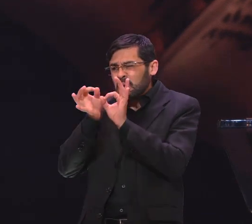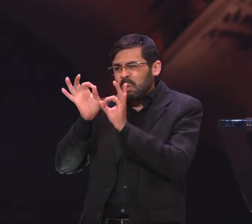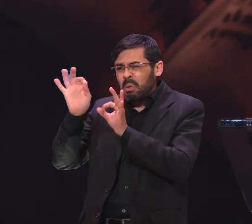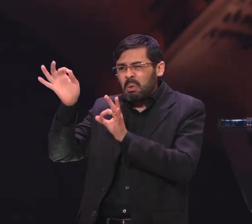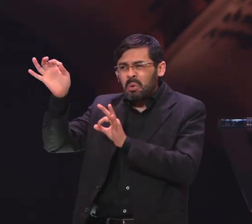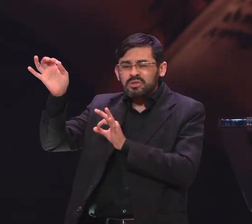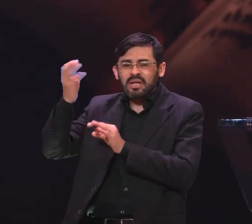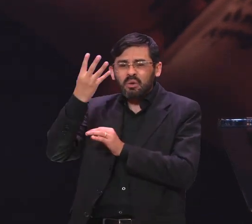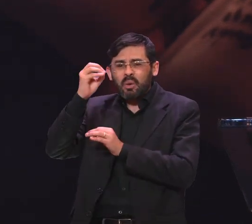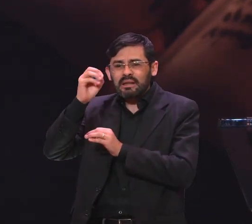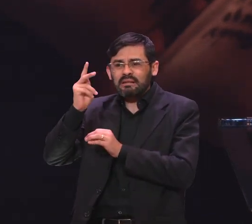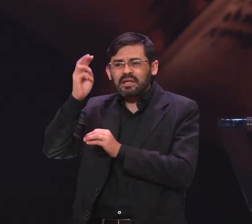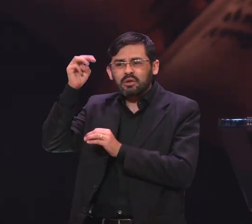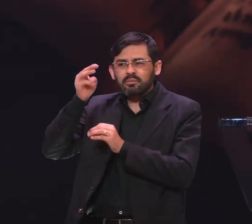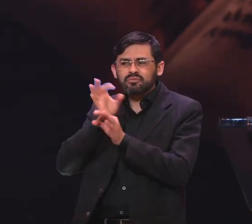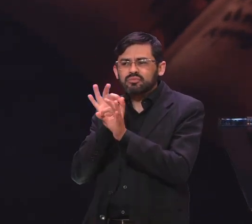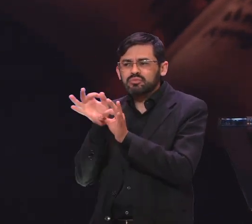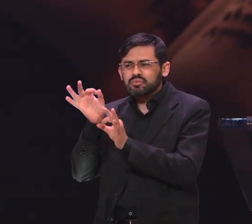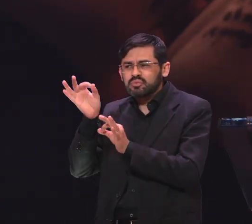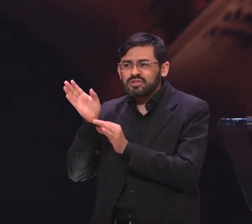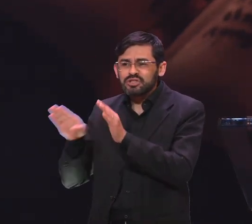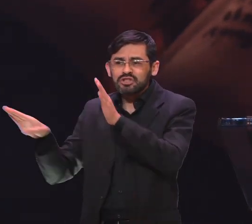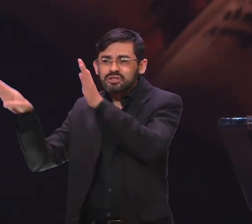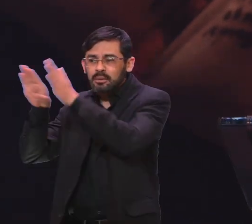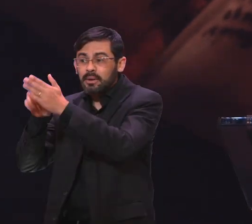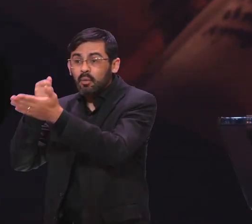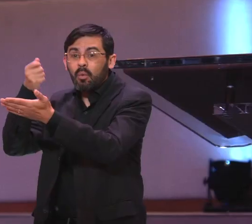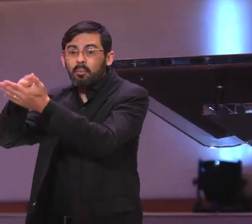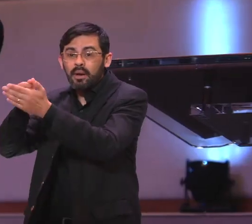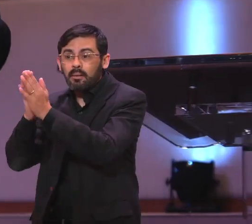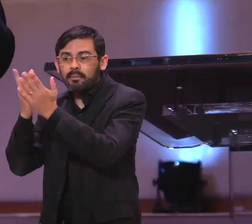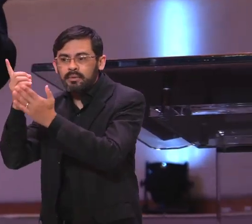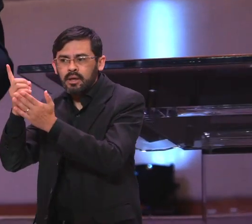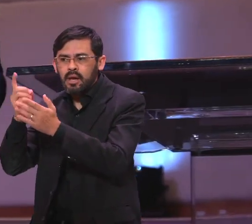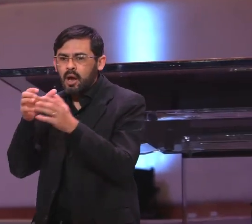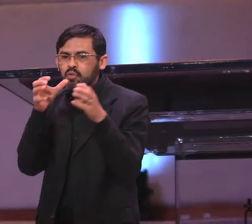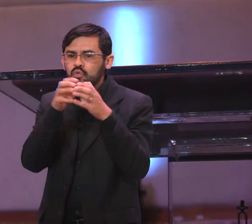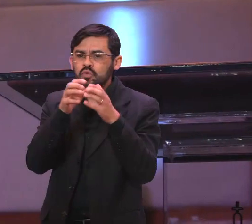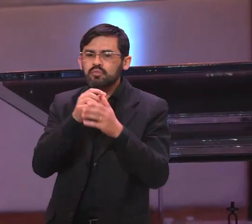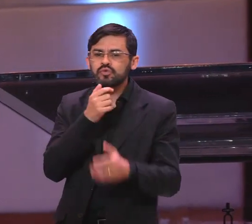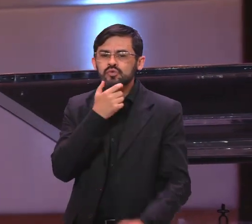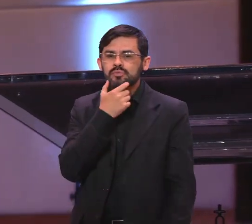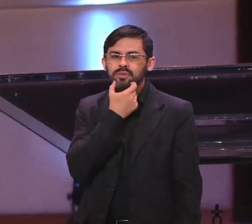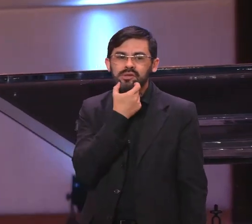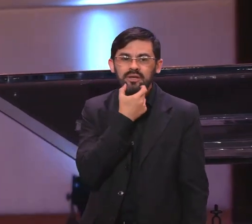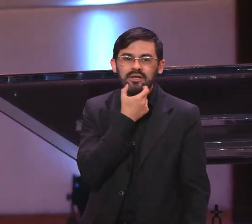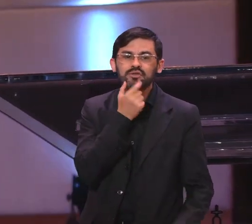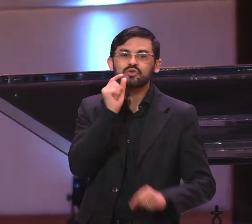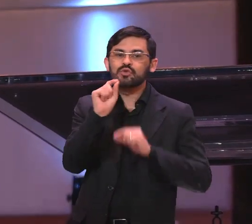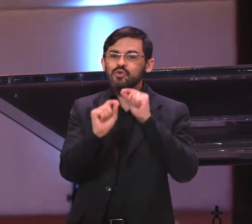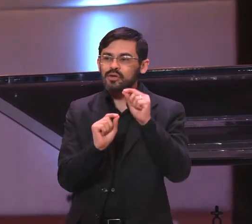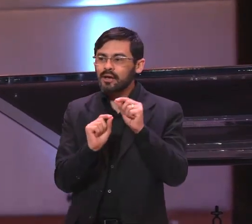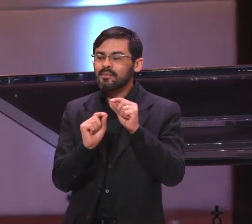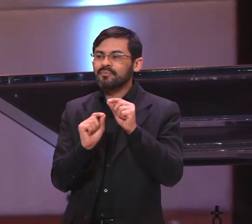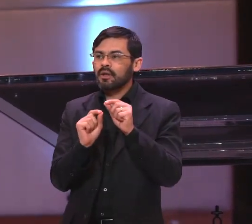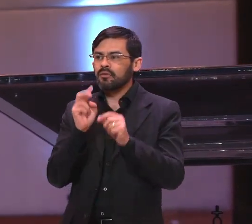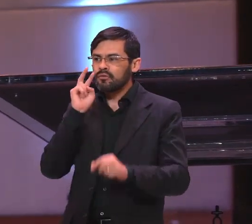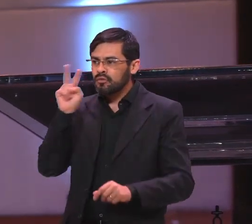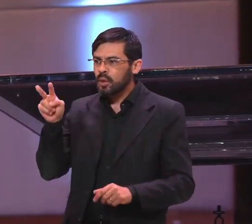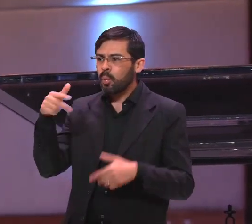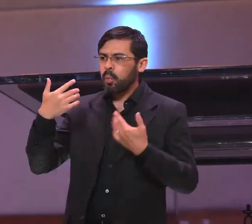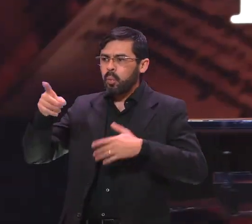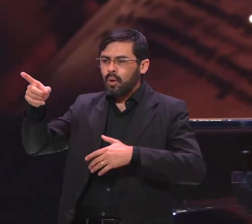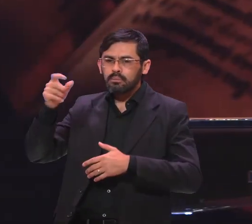aí um grupo de ingleses vê à disposição daquela moça e resolve fundar a Sociedade Bíblica,